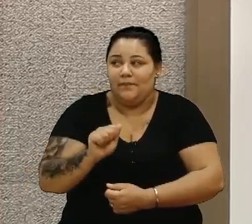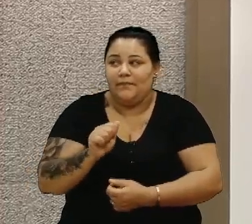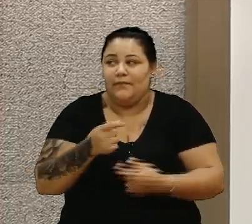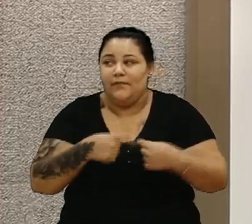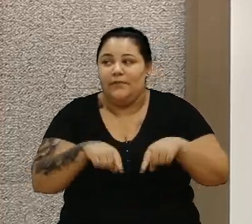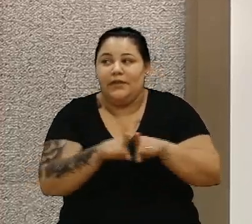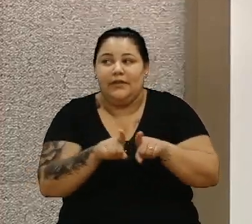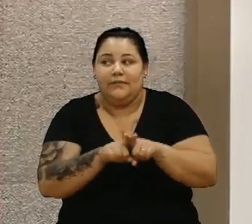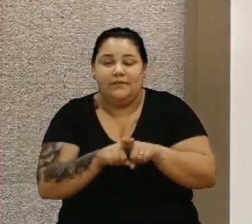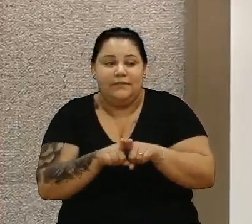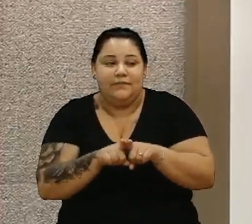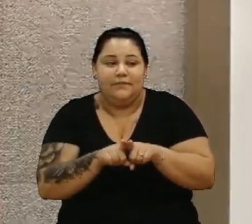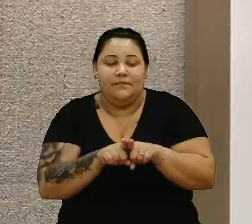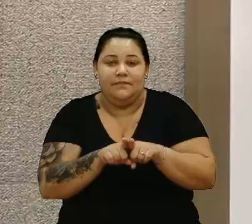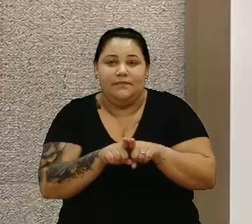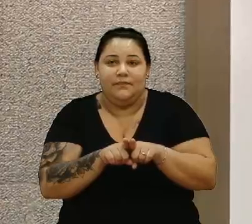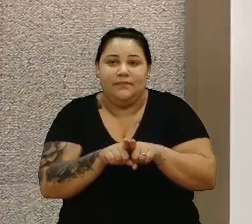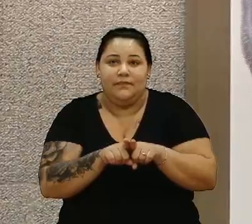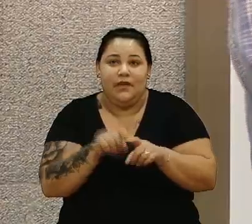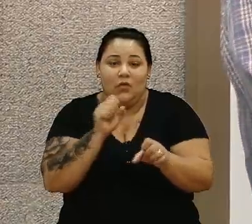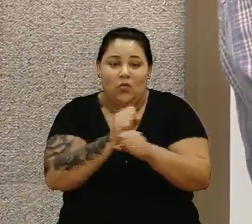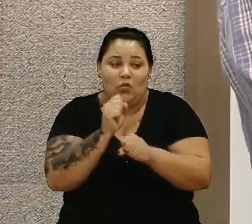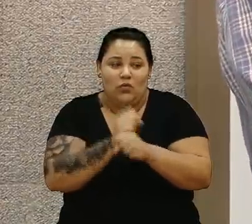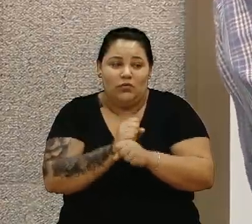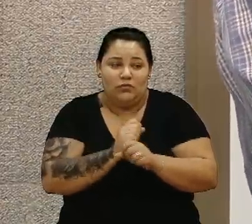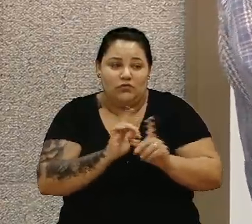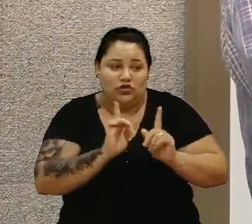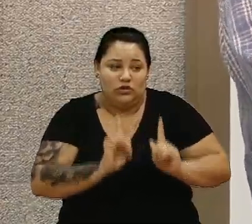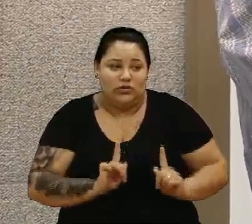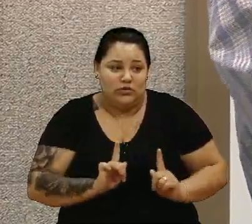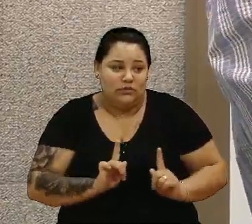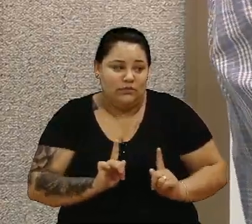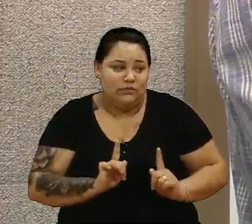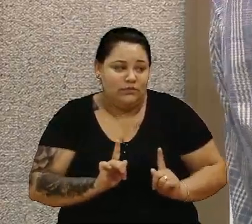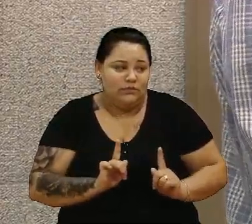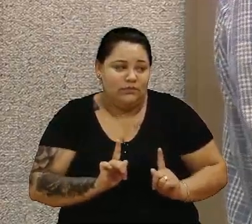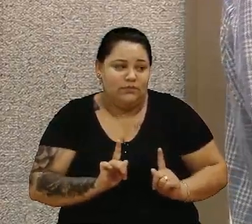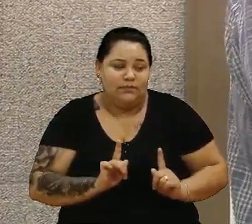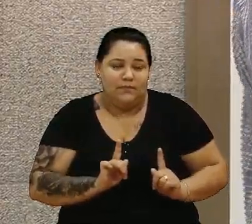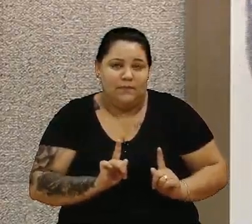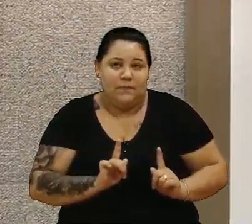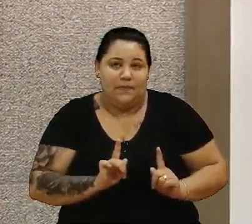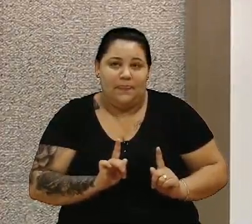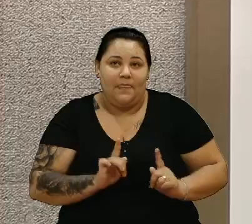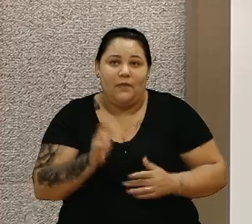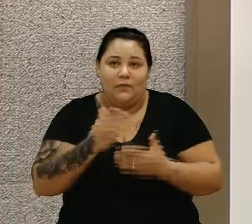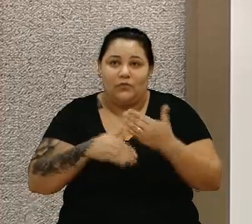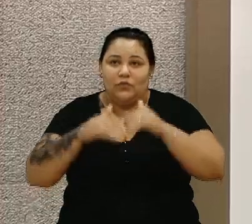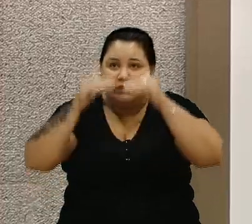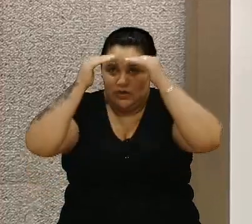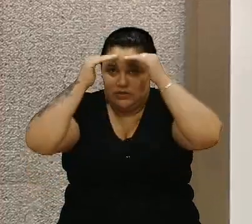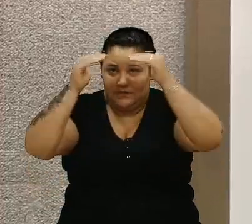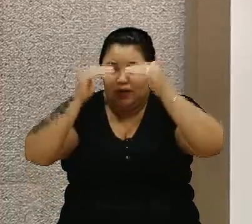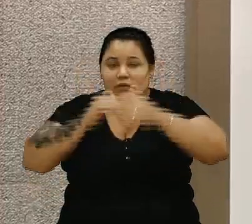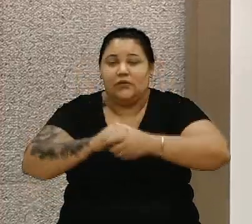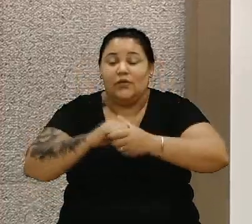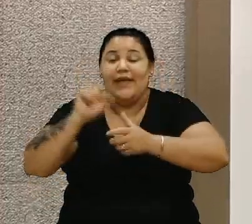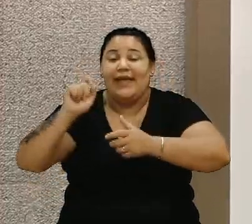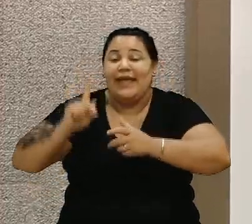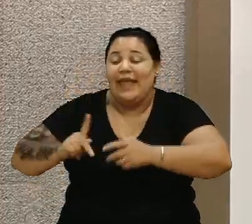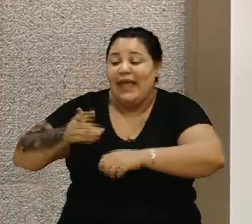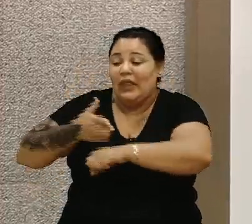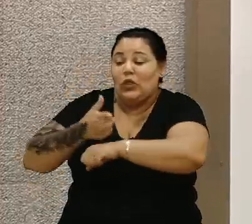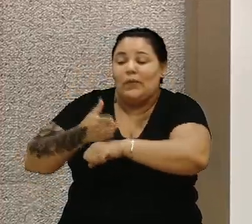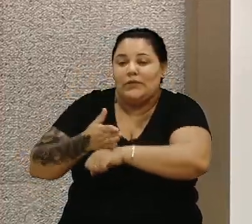de gestão à frente da prefeitura, fez um trabalho que depois só foi copiado, né? Com todo respeito aos que vieram depois,